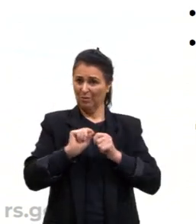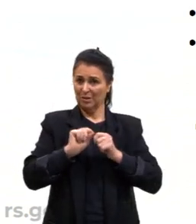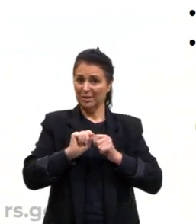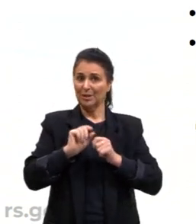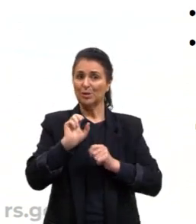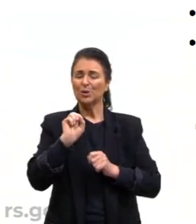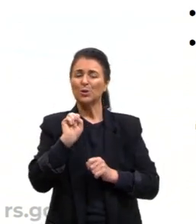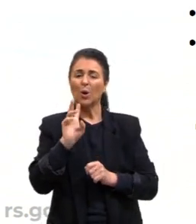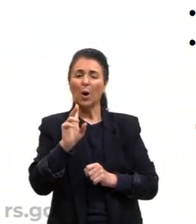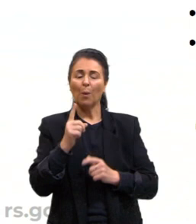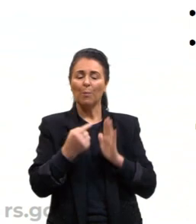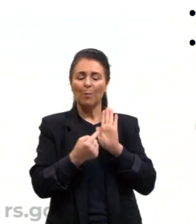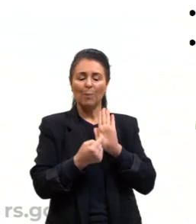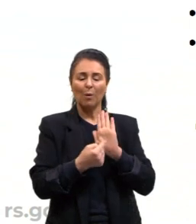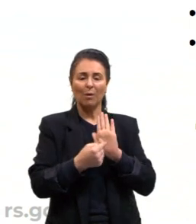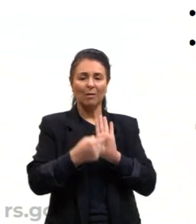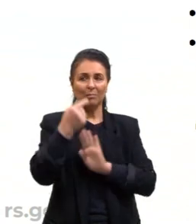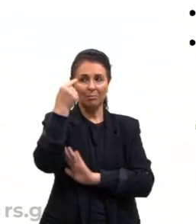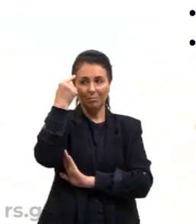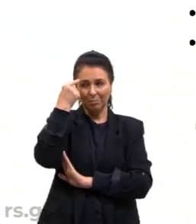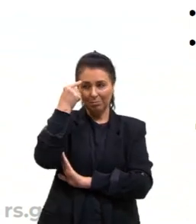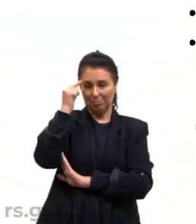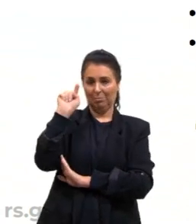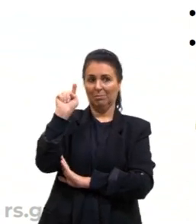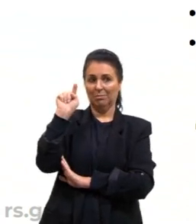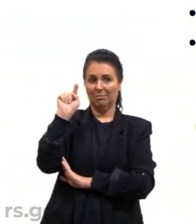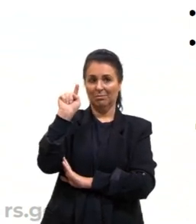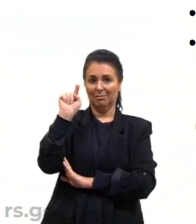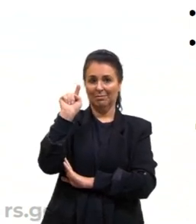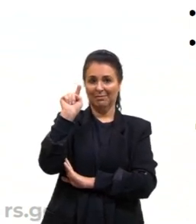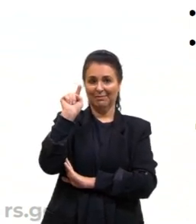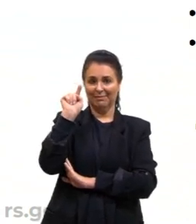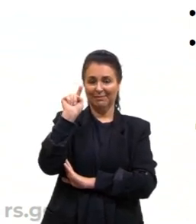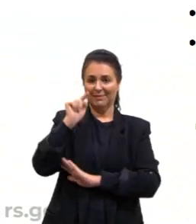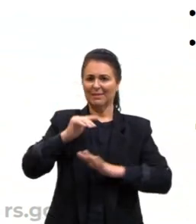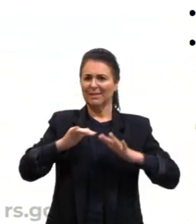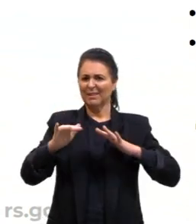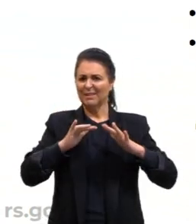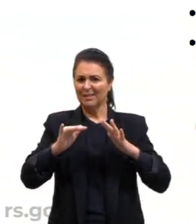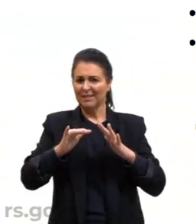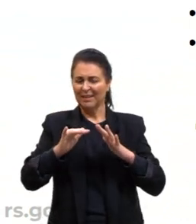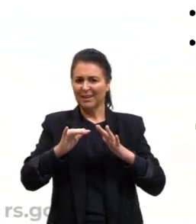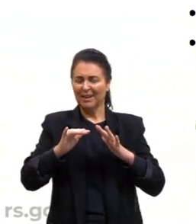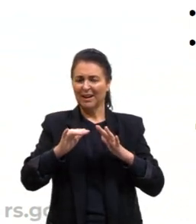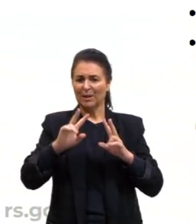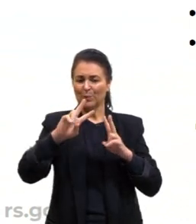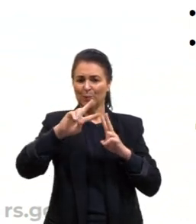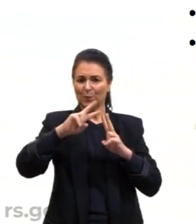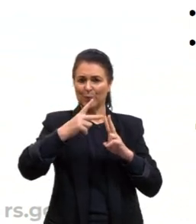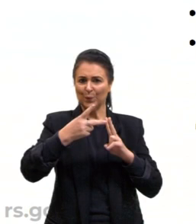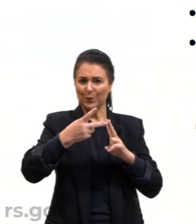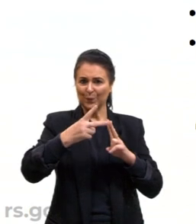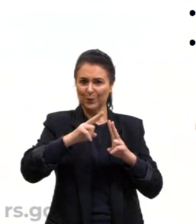expressar uma ideia né o expressar ações hipotéticas